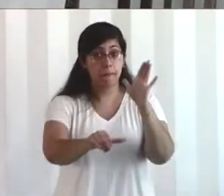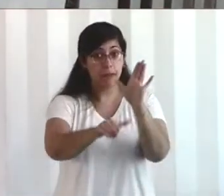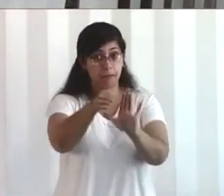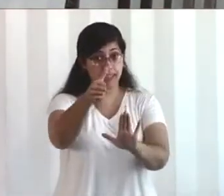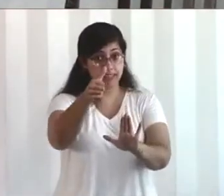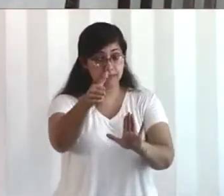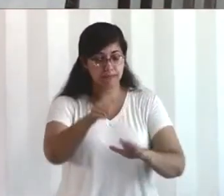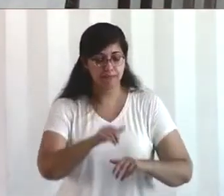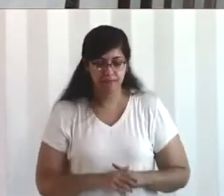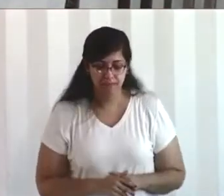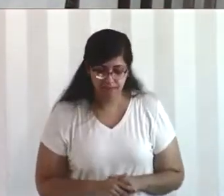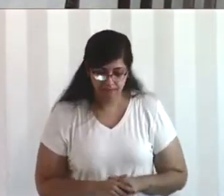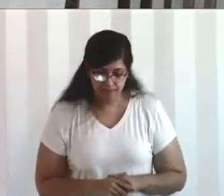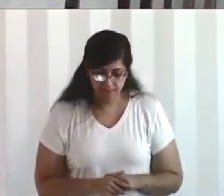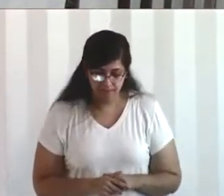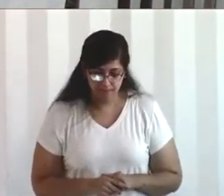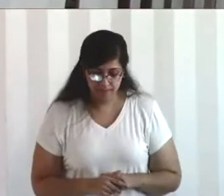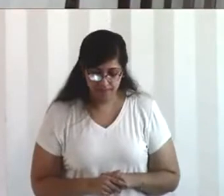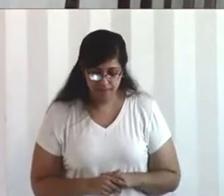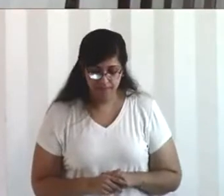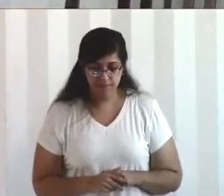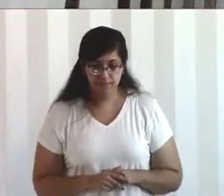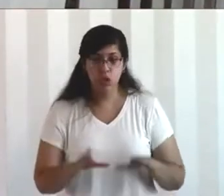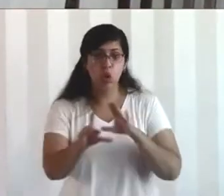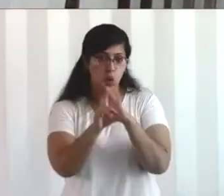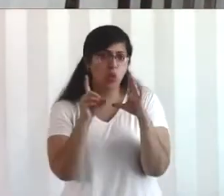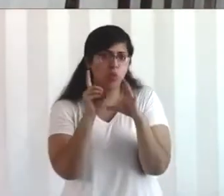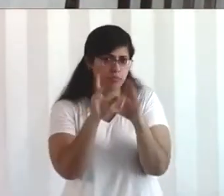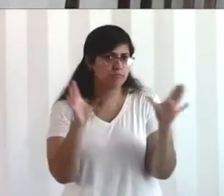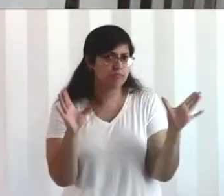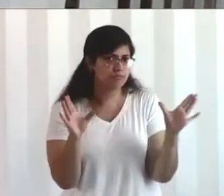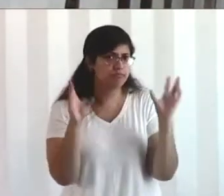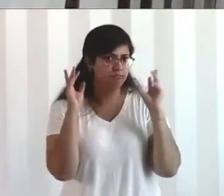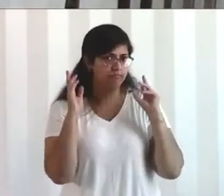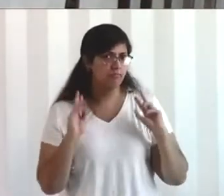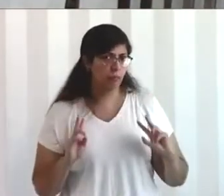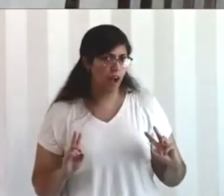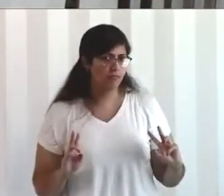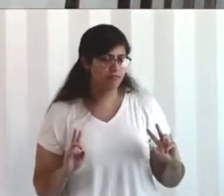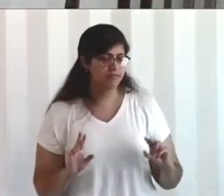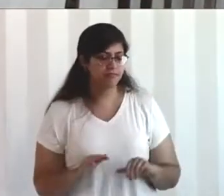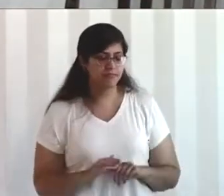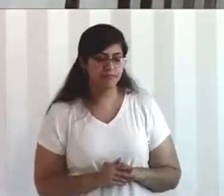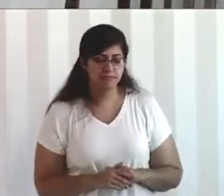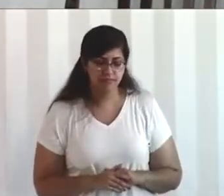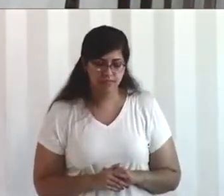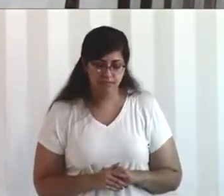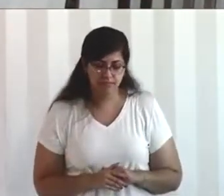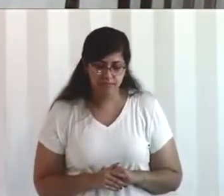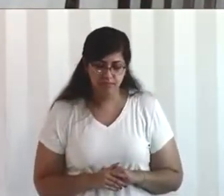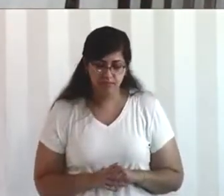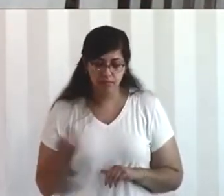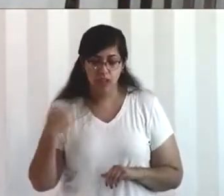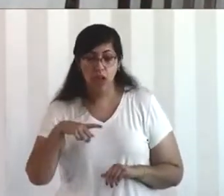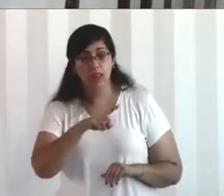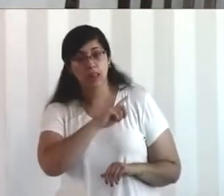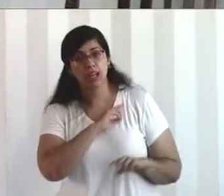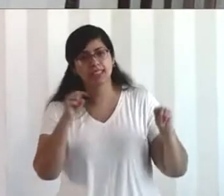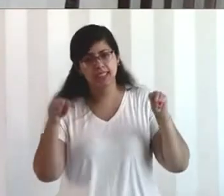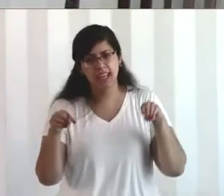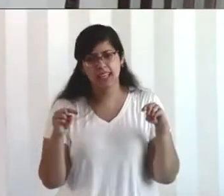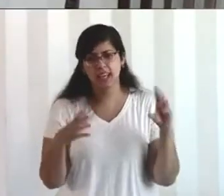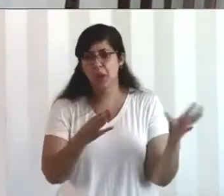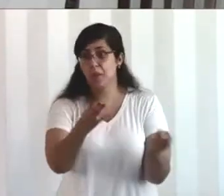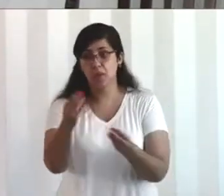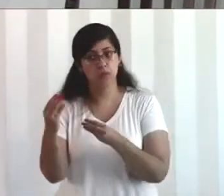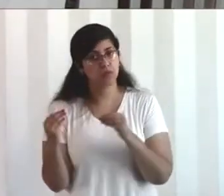das principais, indo aos cultos. Com isso eu falo aqui, a nossa igreja local, que graças a Deus sempre tem